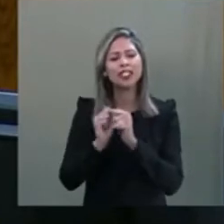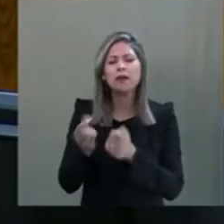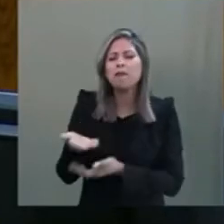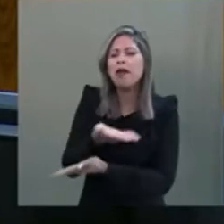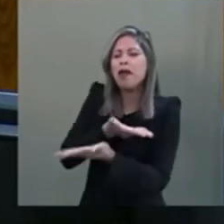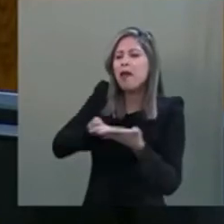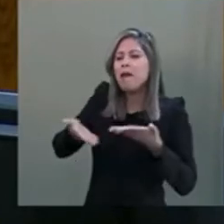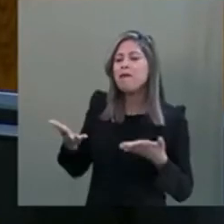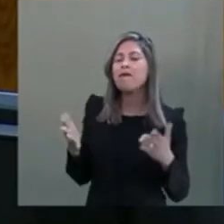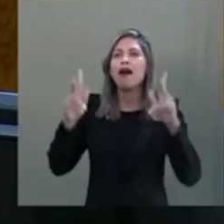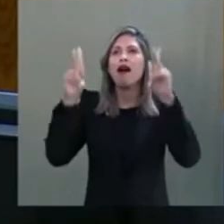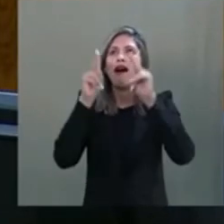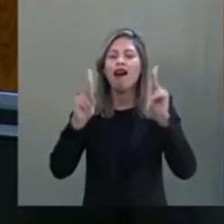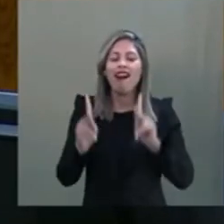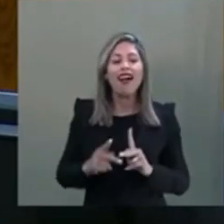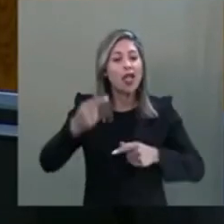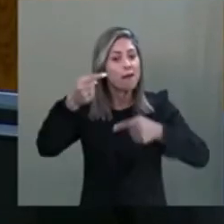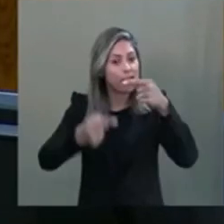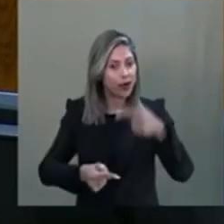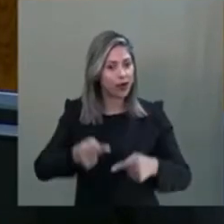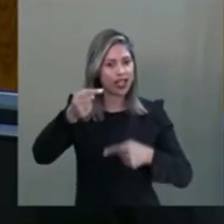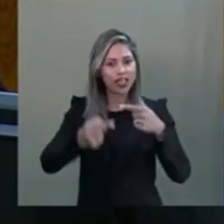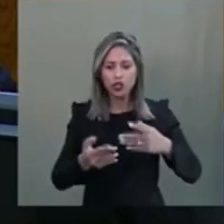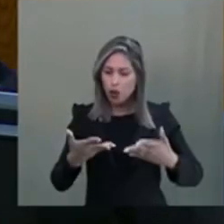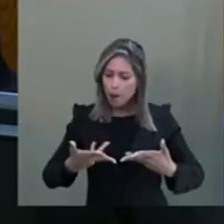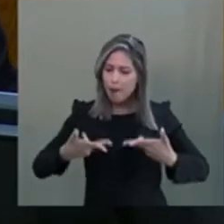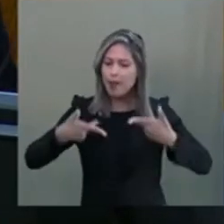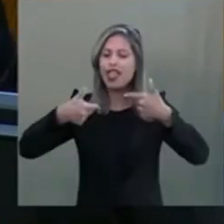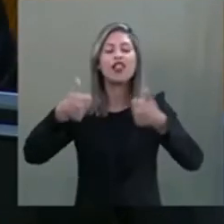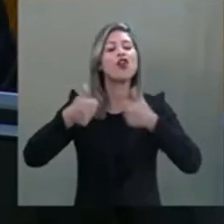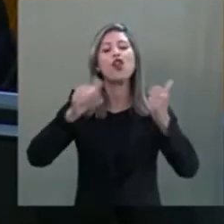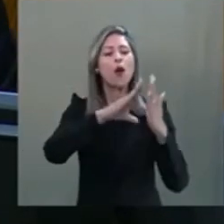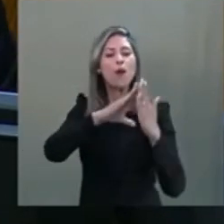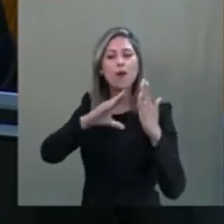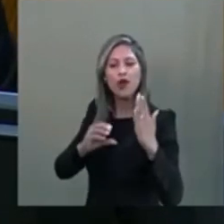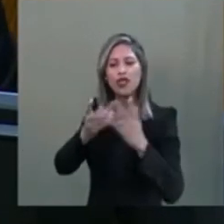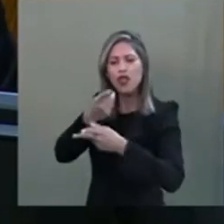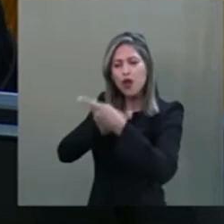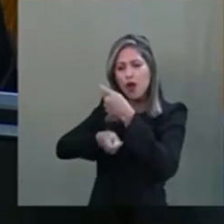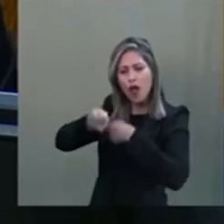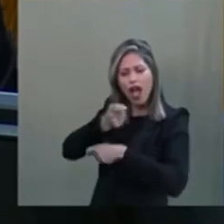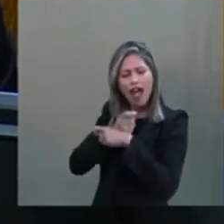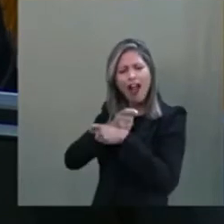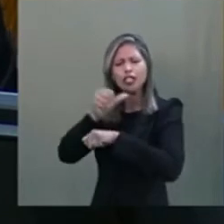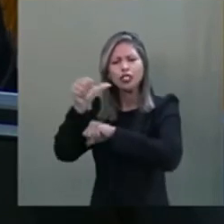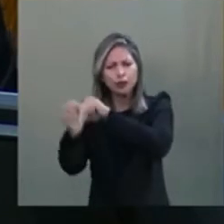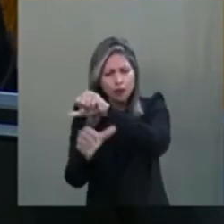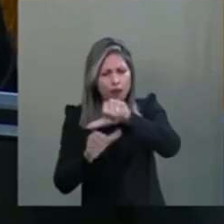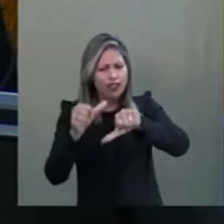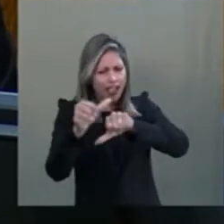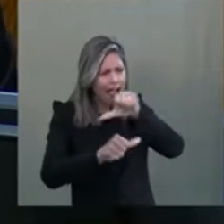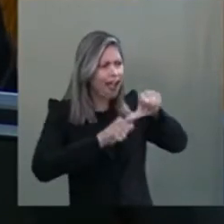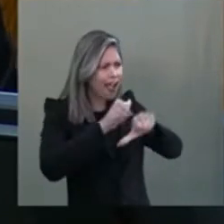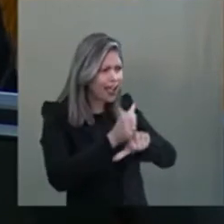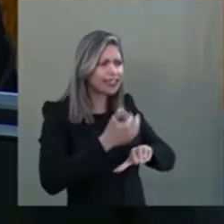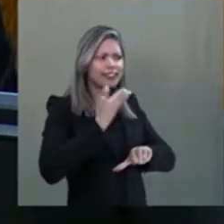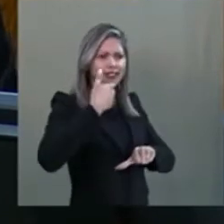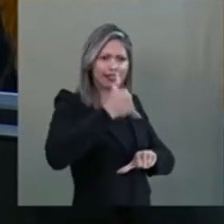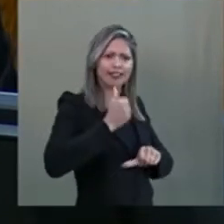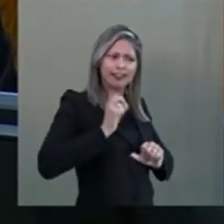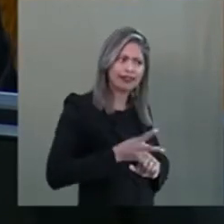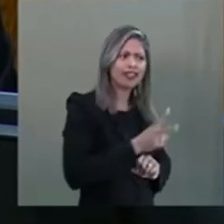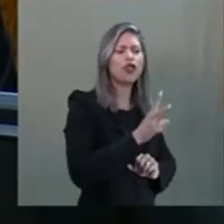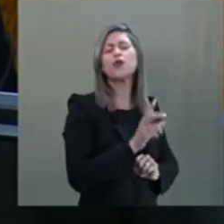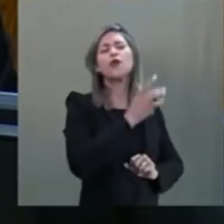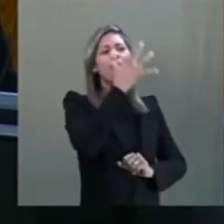harmonização política, aprimorar o modelo econômico, fazer as mudanças que visem a prosperidade de